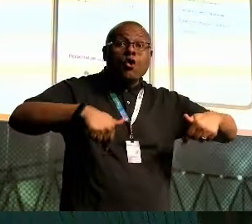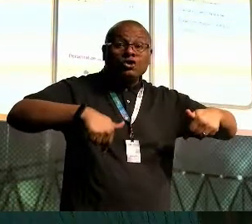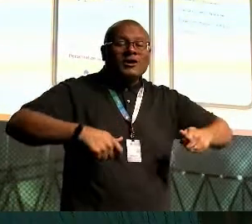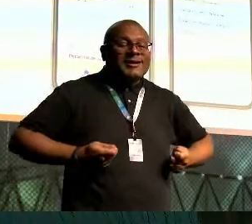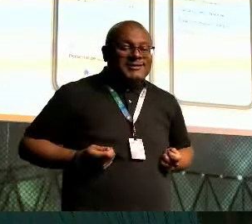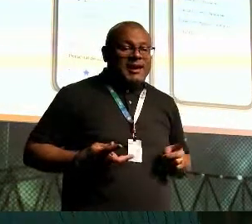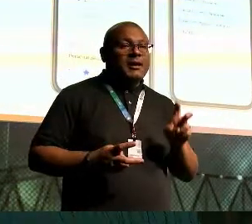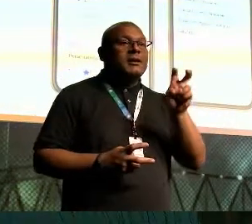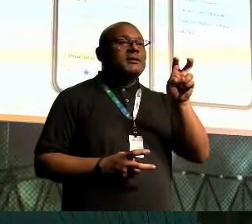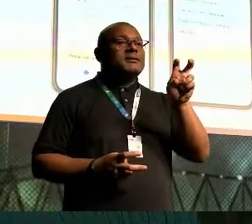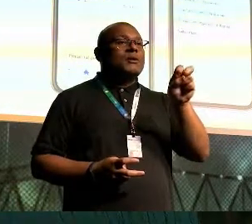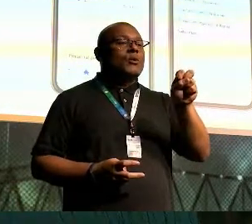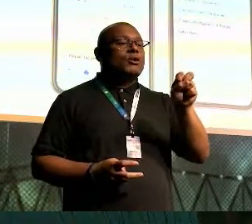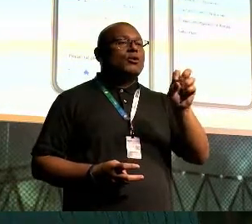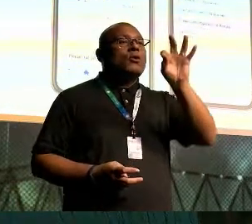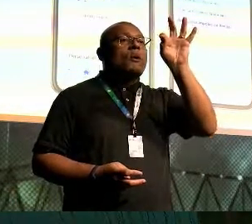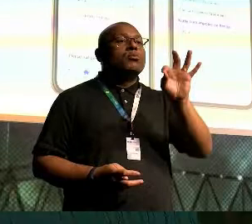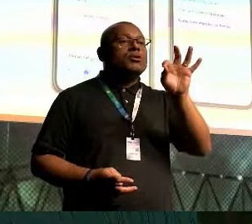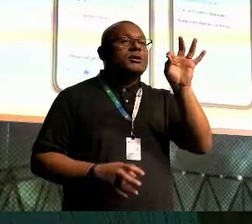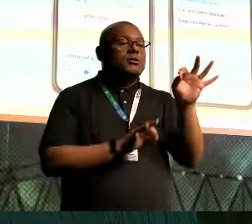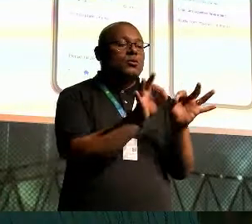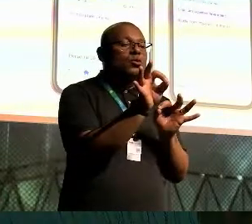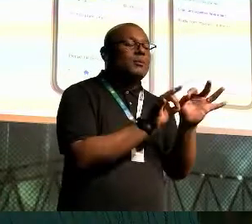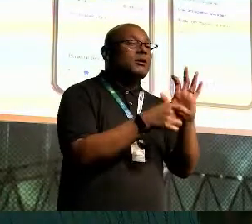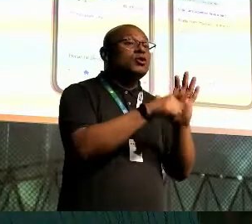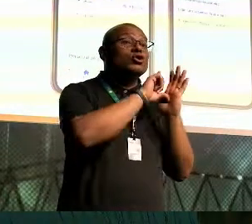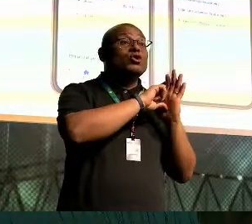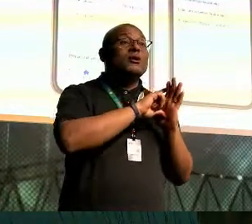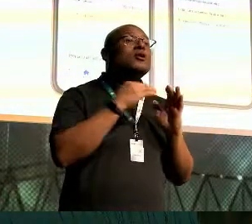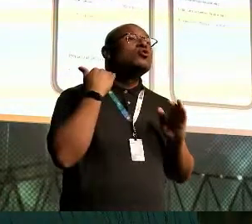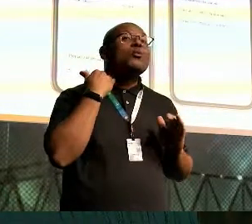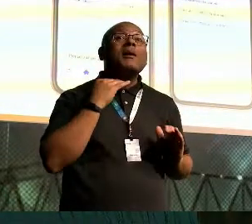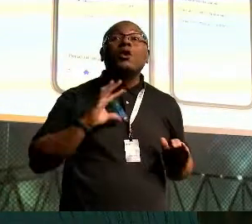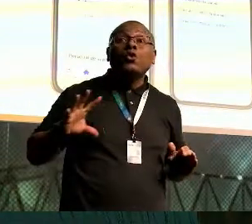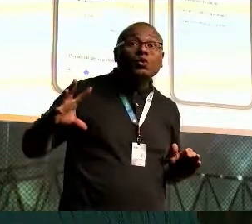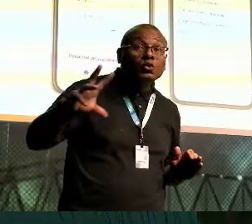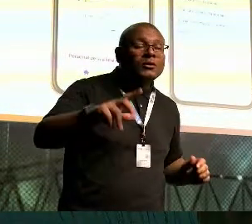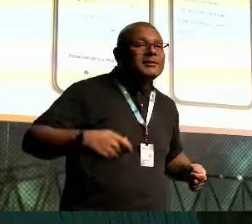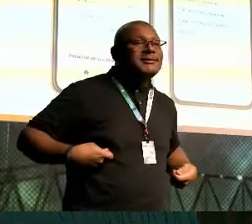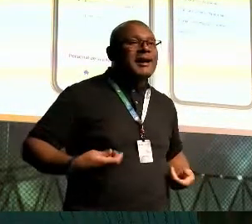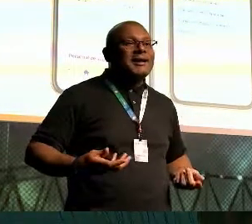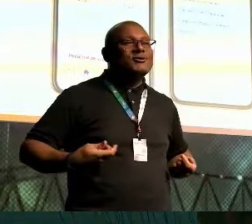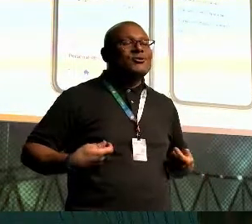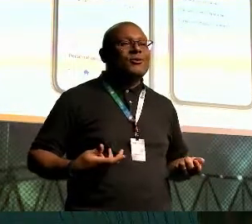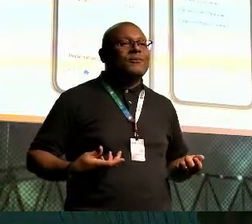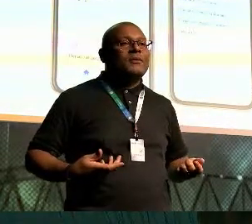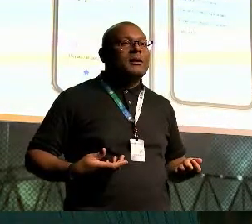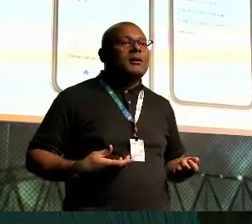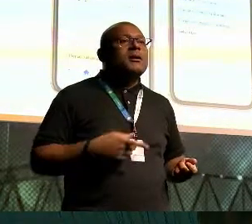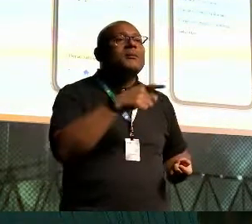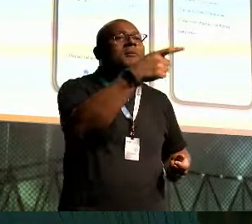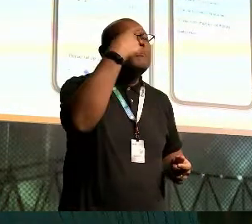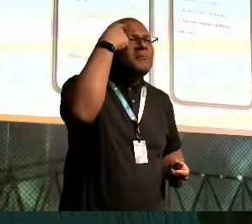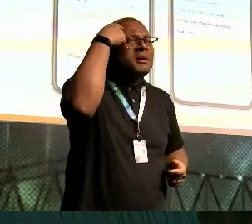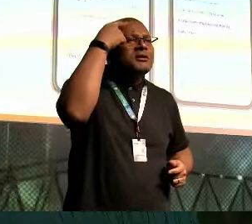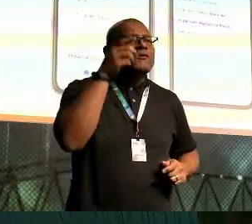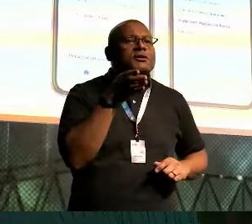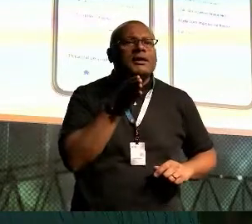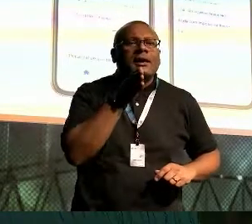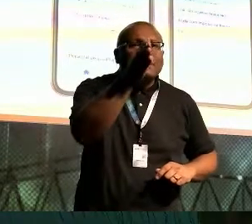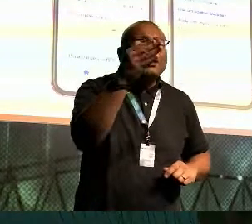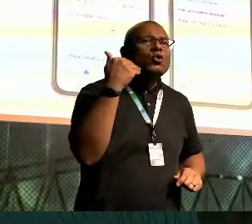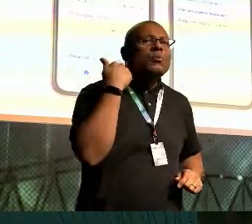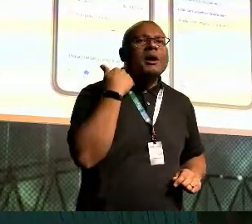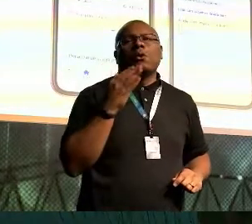gastou 58% do que ele planejou em todos os bancos. Tá? Ele não, imagina, ter que ficar entrando em um por um para ver e saber. Não